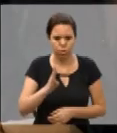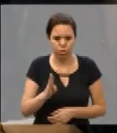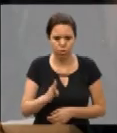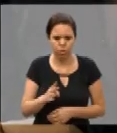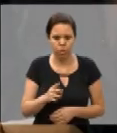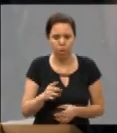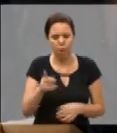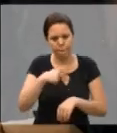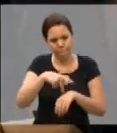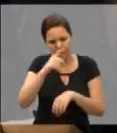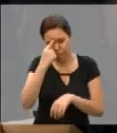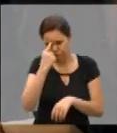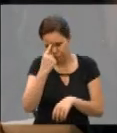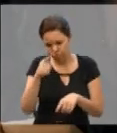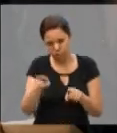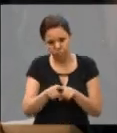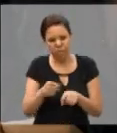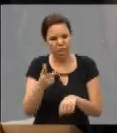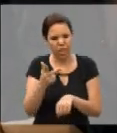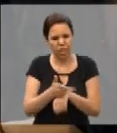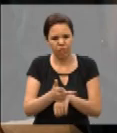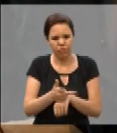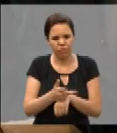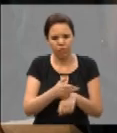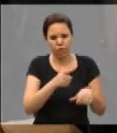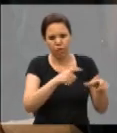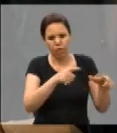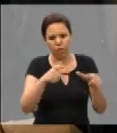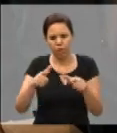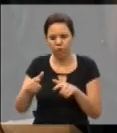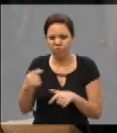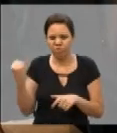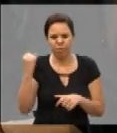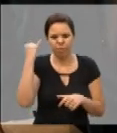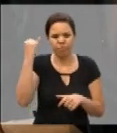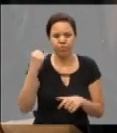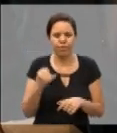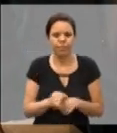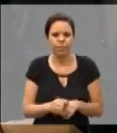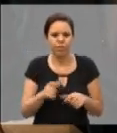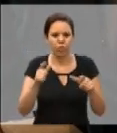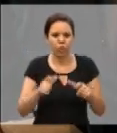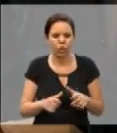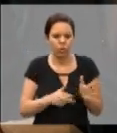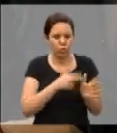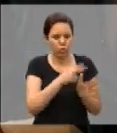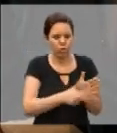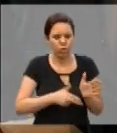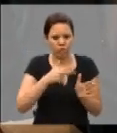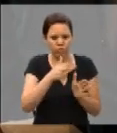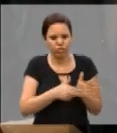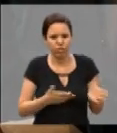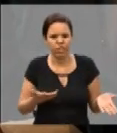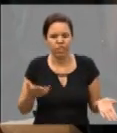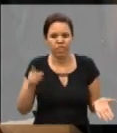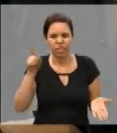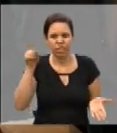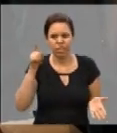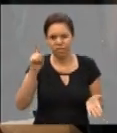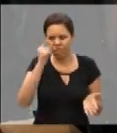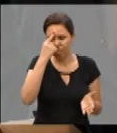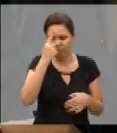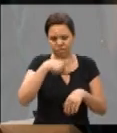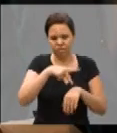Na Índia, pô, o Rodrigo gravou uma cena importantíssima no filme na estação de trem na Índia, né?